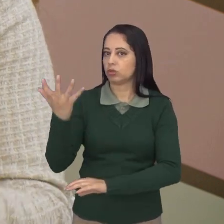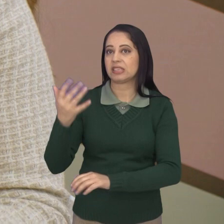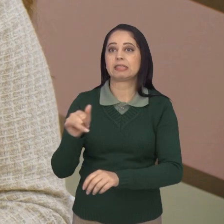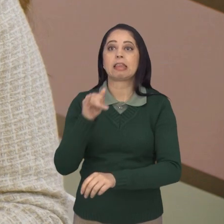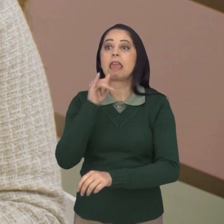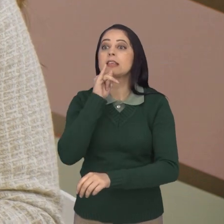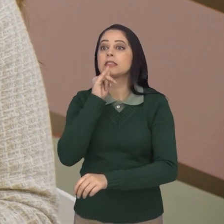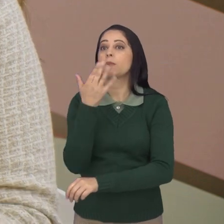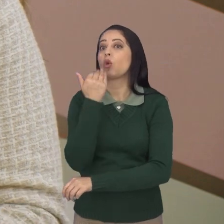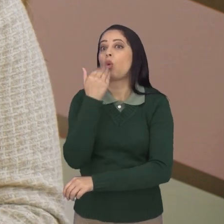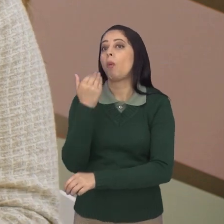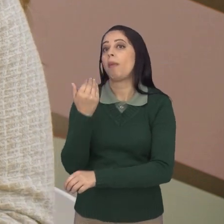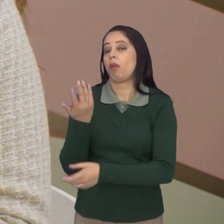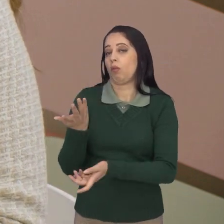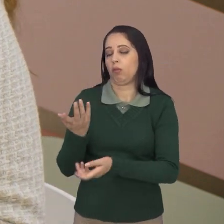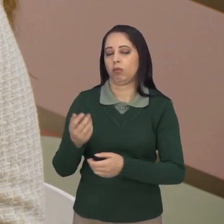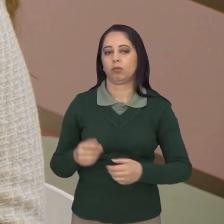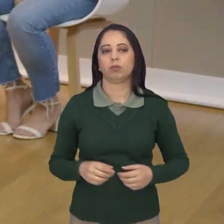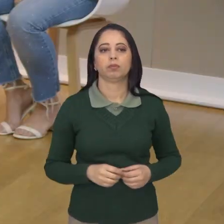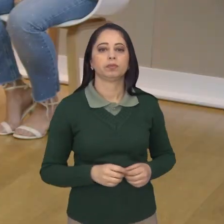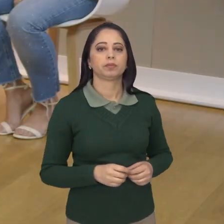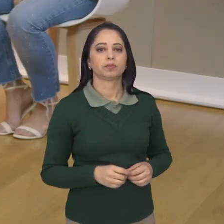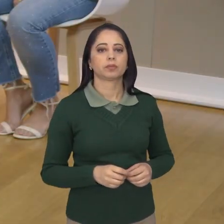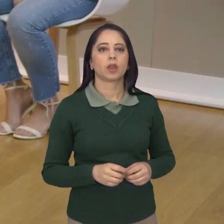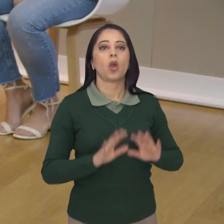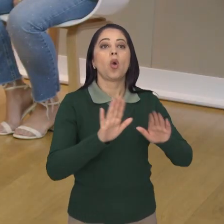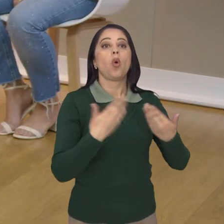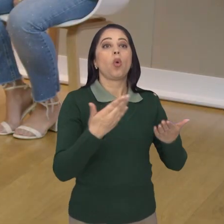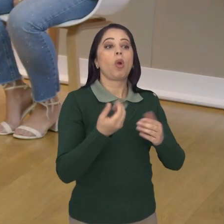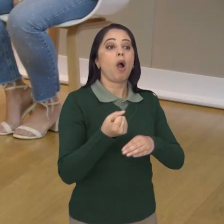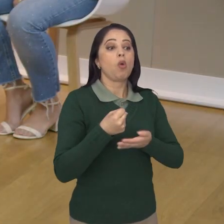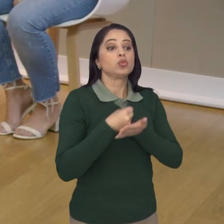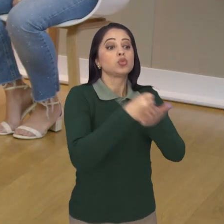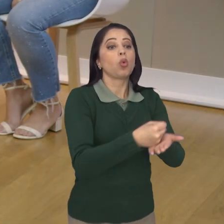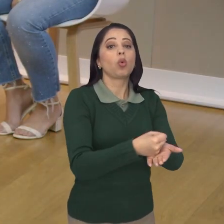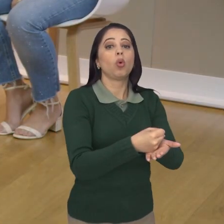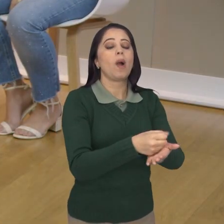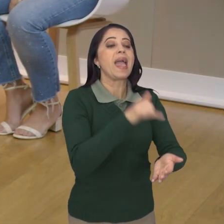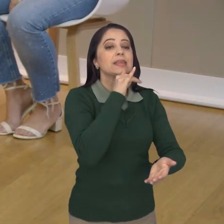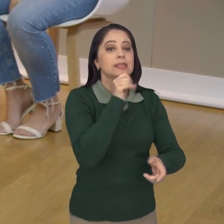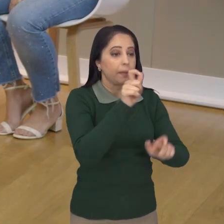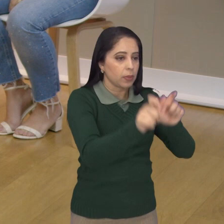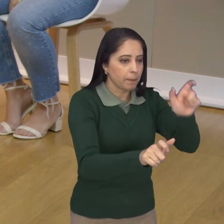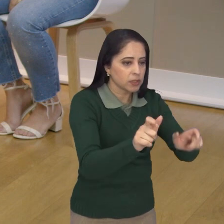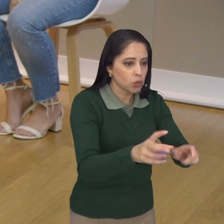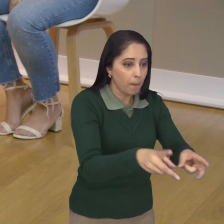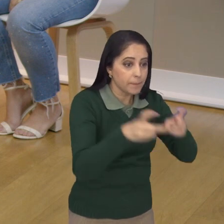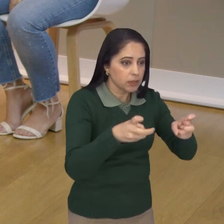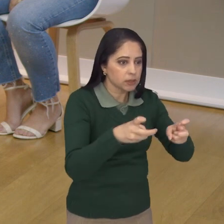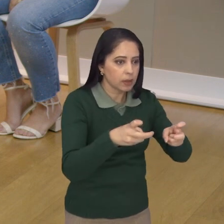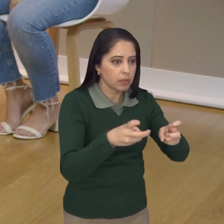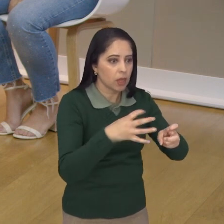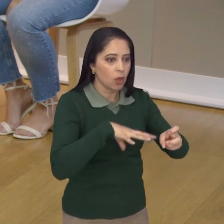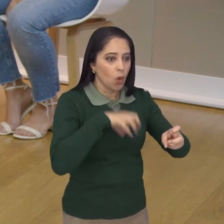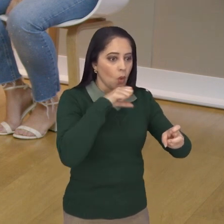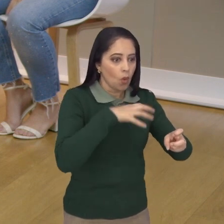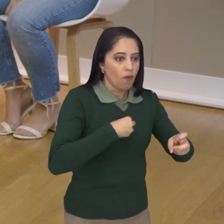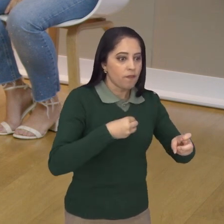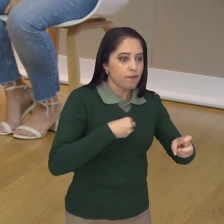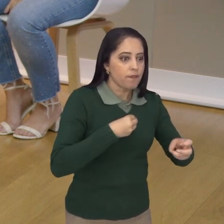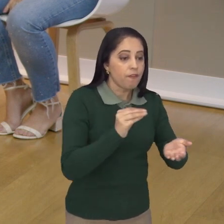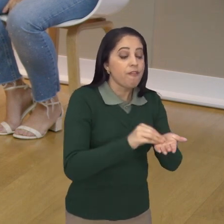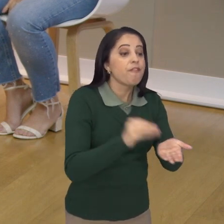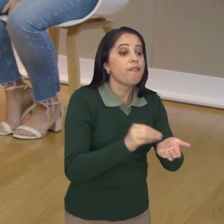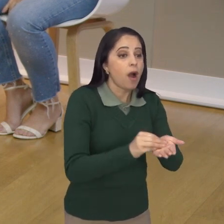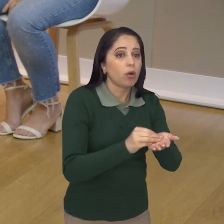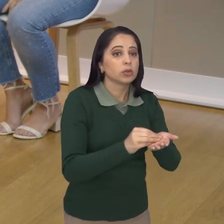após o contato com esse alérgeno. E quais as medidas que devem ser tomadas? Então, se eu percebo que alguém do meu lado está com essa reação. Por exemplo, a gente está